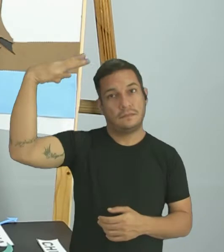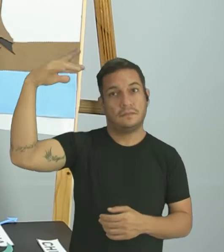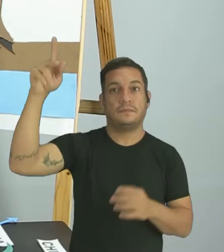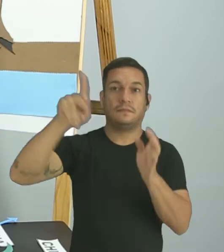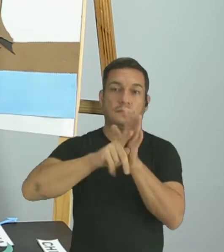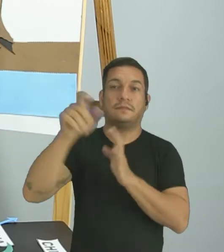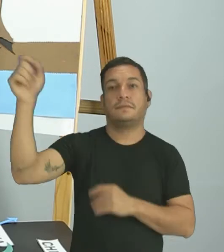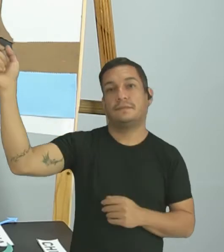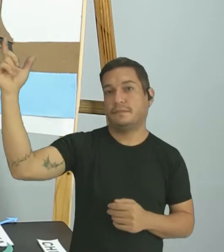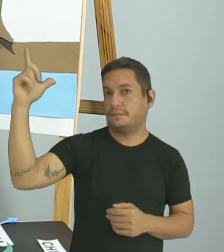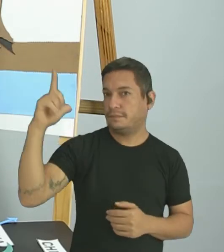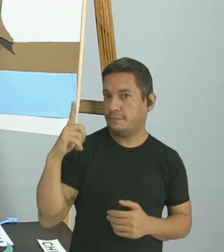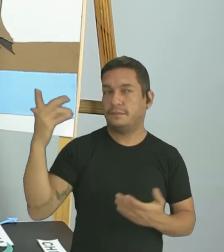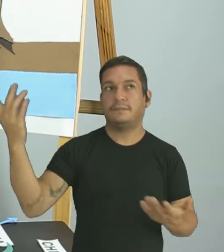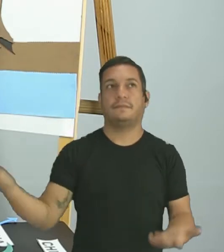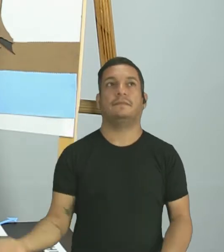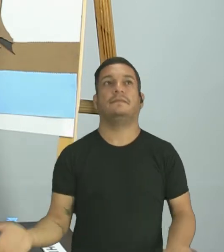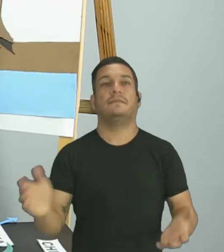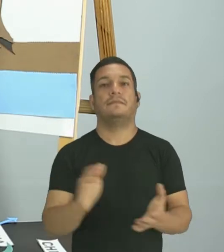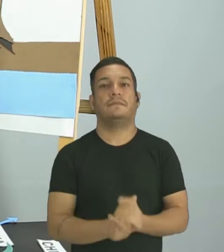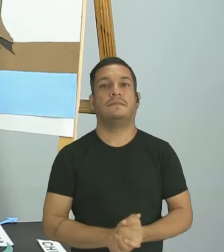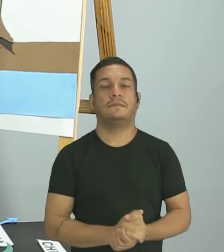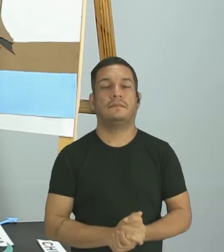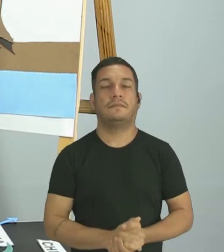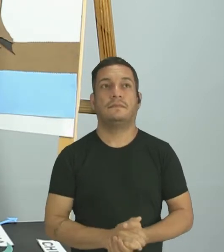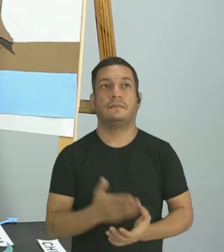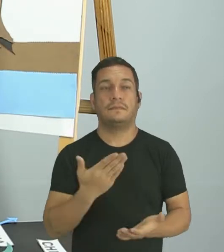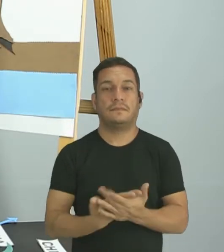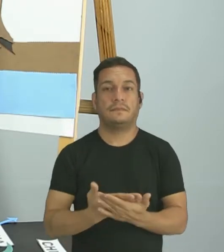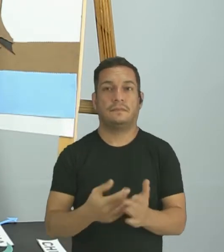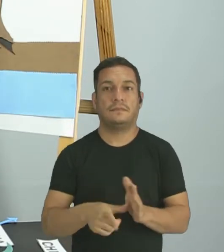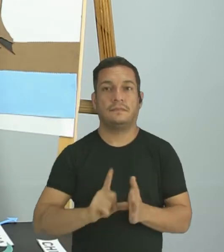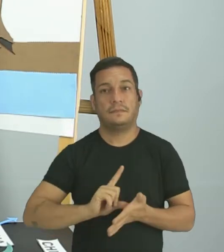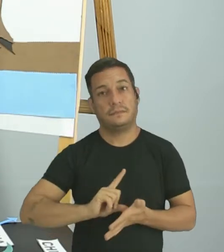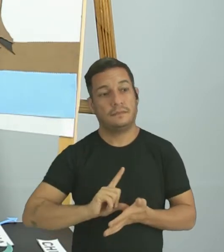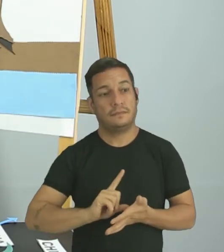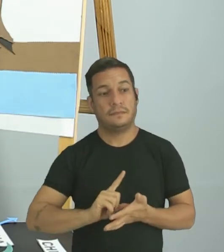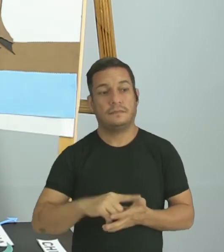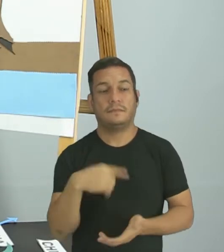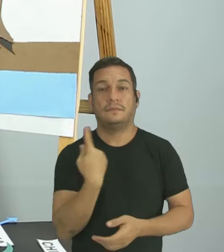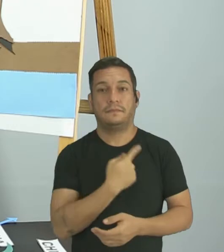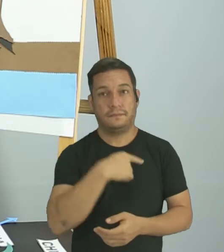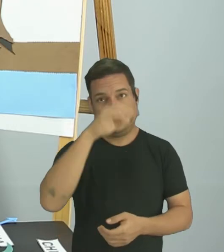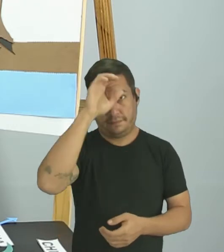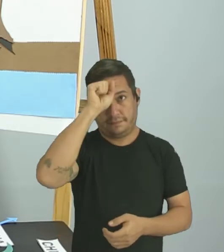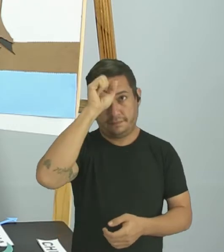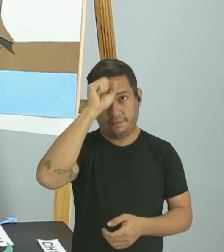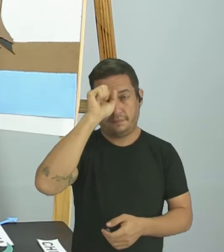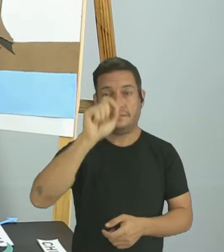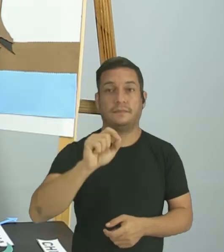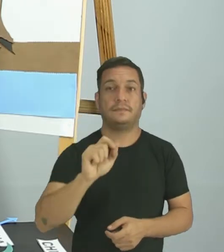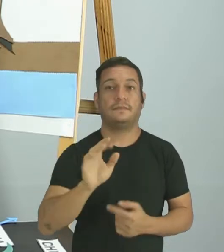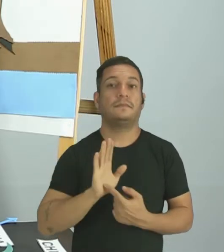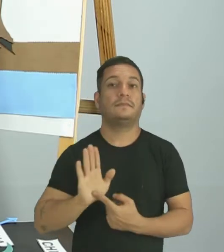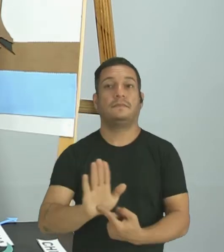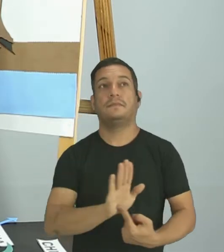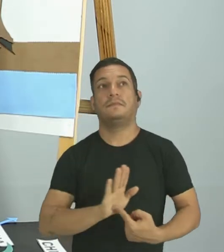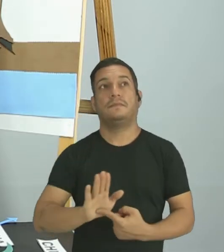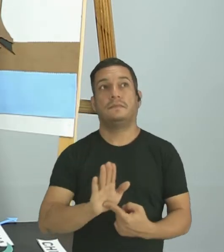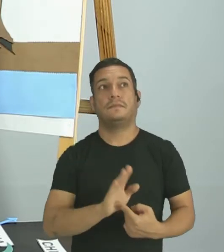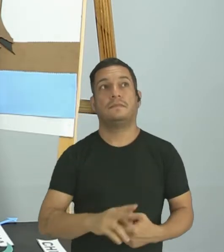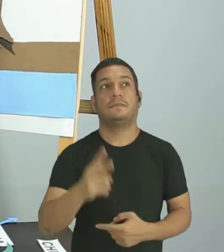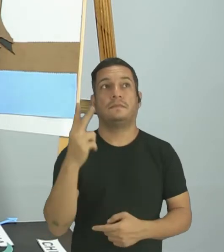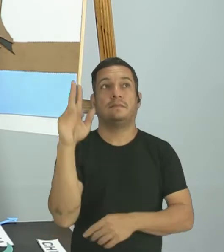isso? Então, olha só. Na aula anterior, nós aprendemos com a demonstração das duas